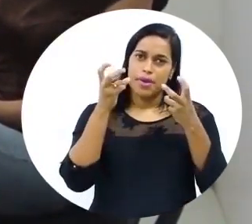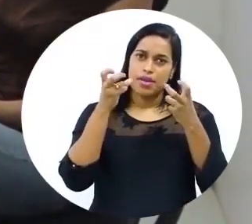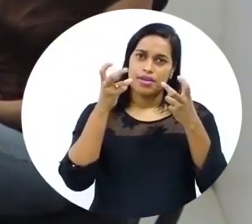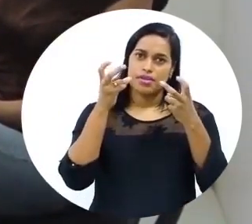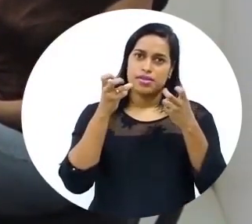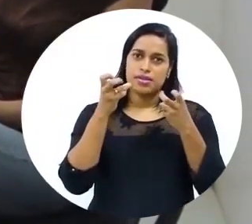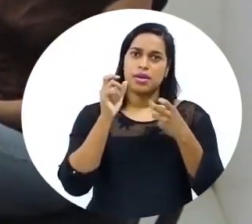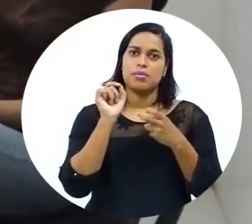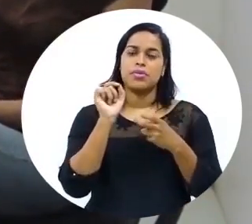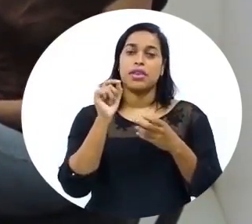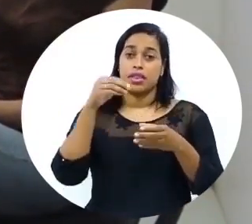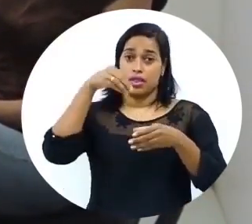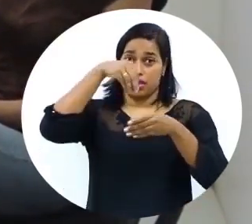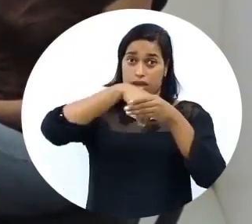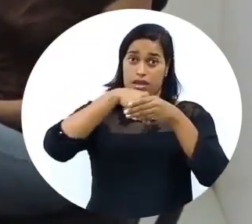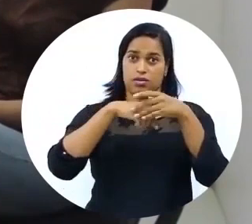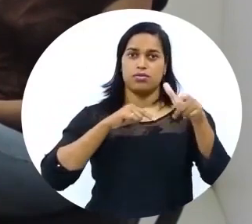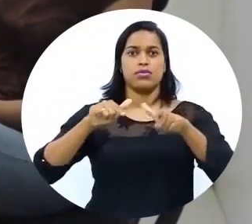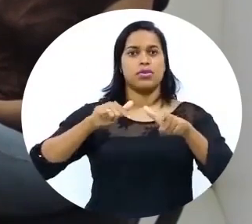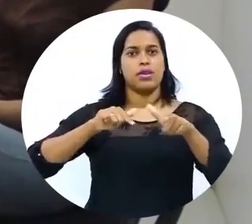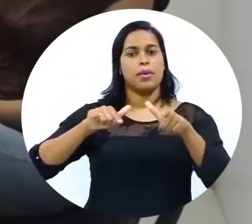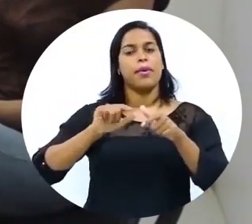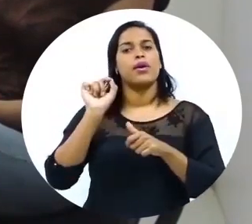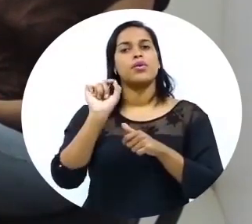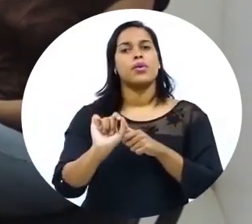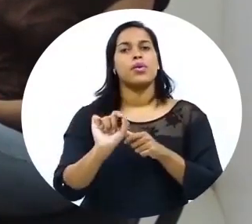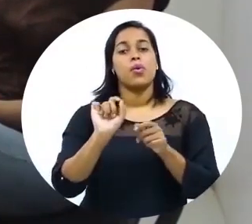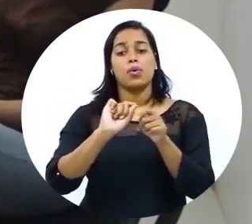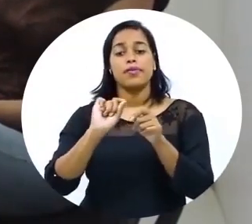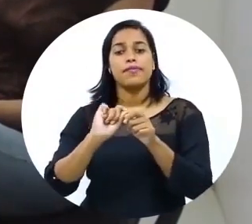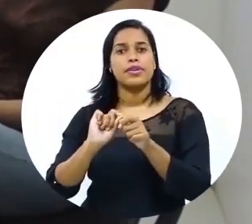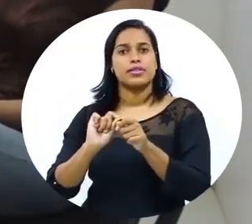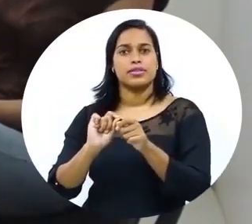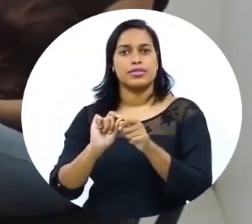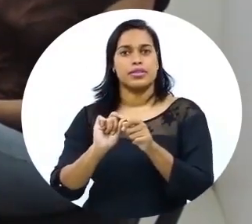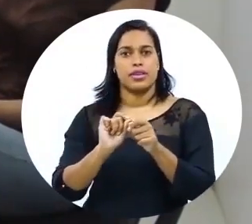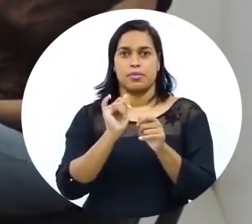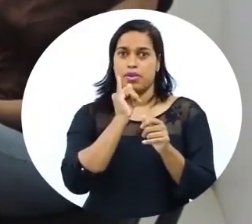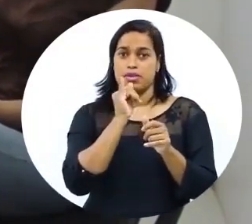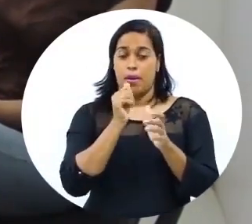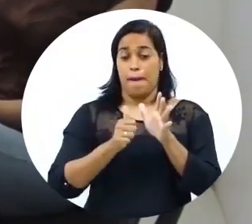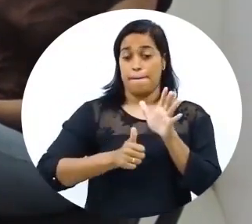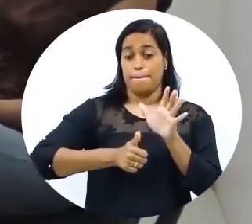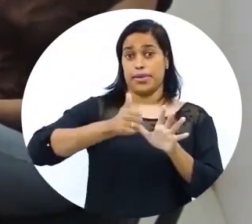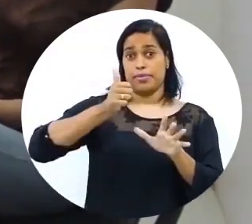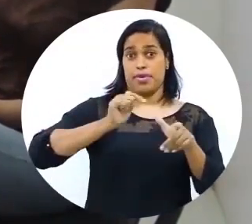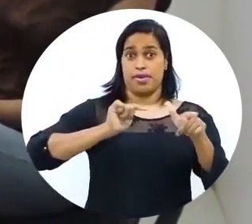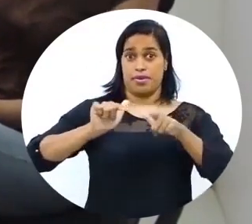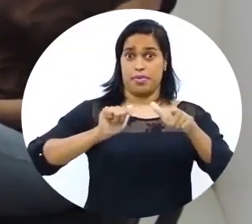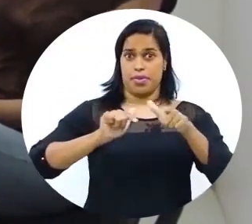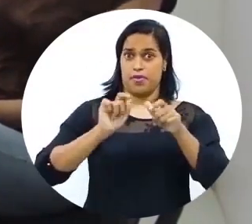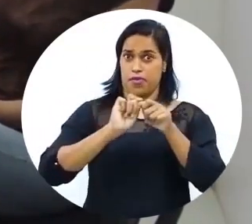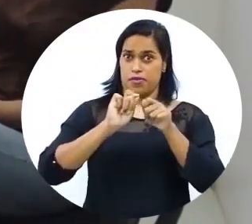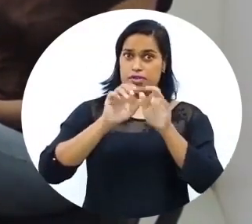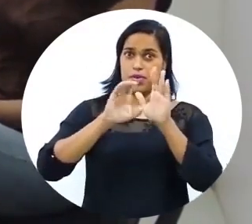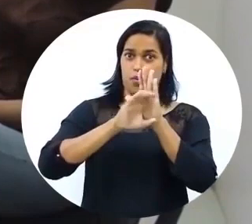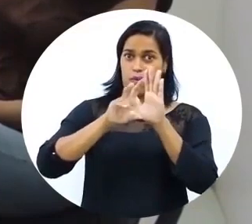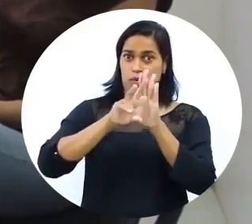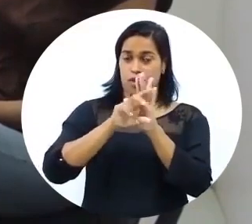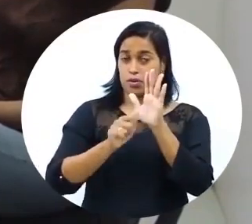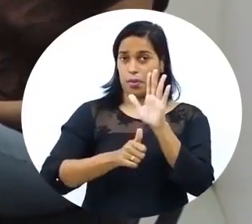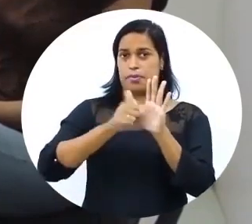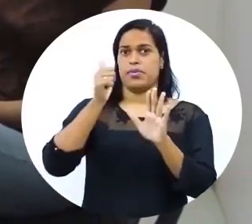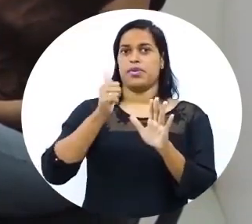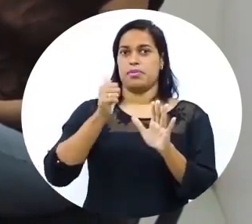no núcleo de empregabilidade, o que fazer no meu para o meu primeiro emprego, né? Vou fazer um primeiro currículo para o